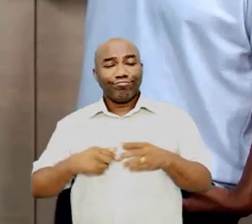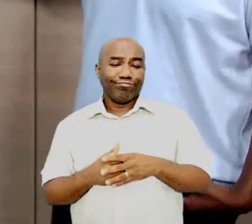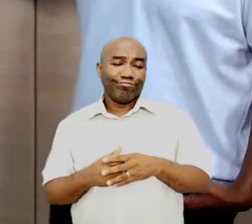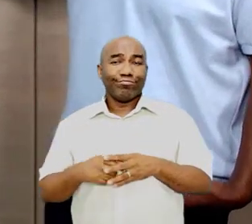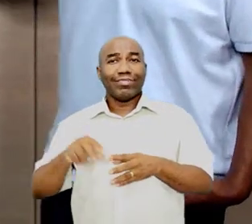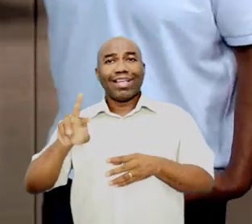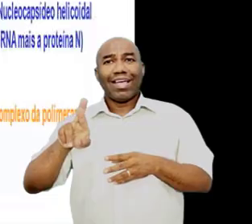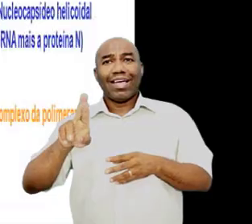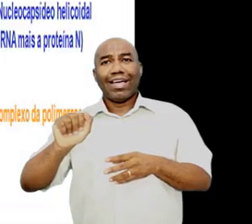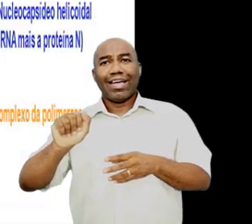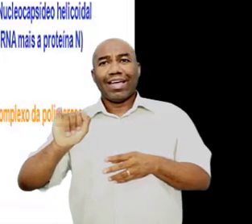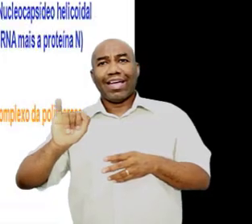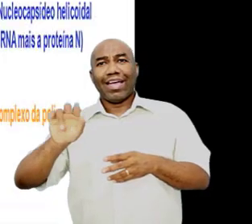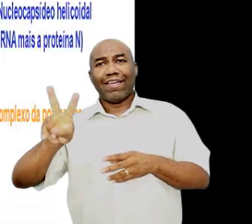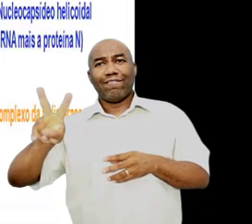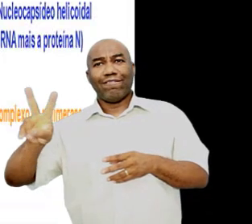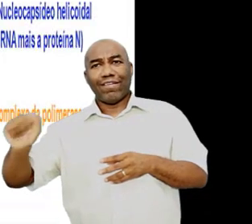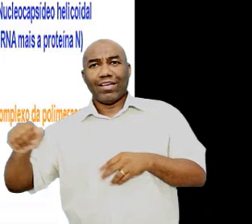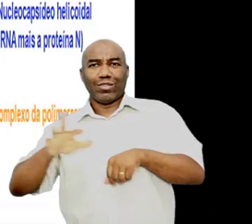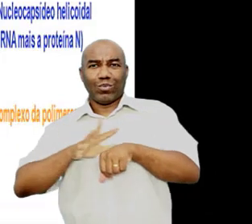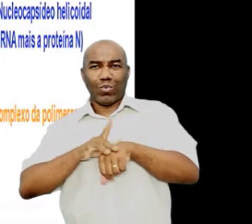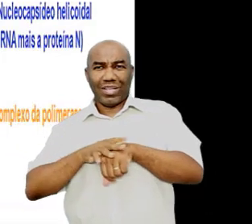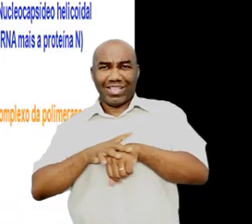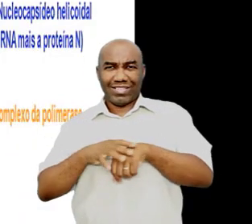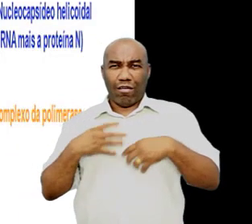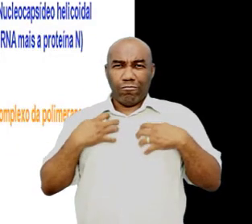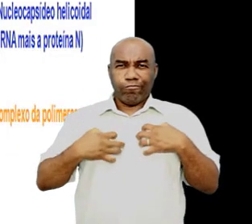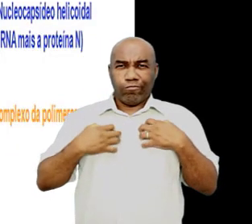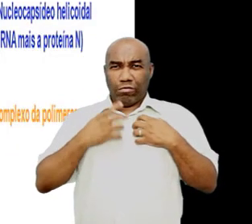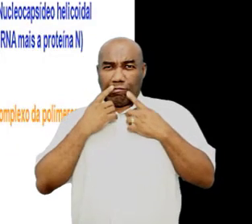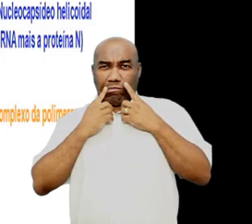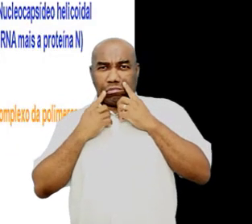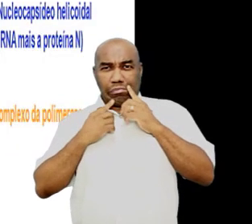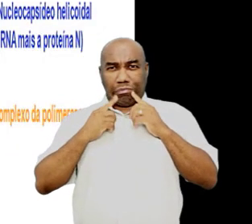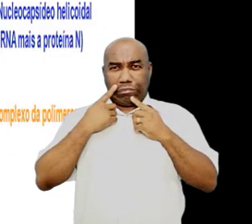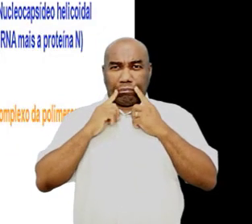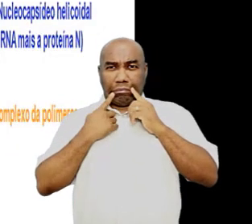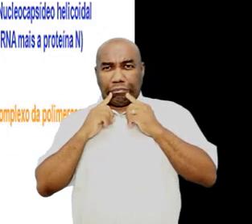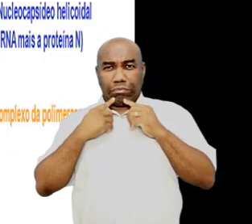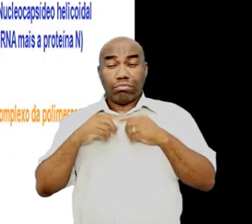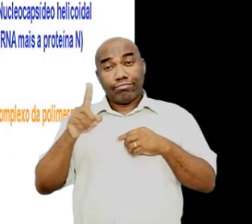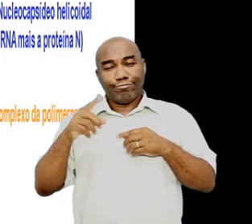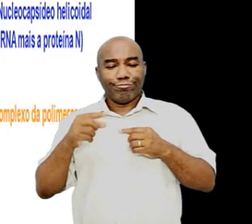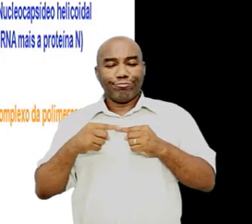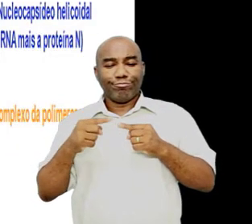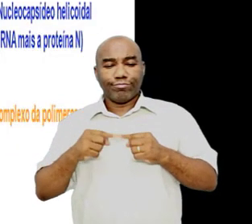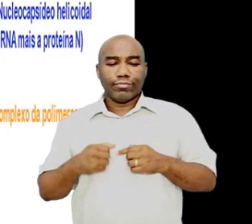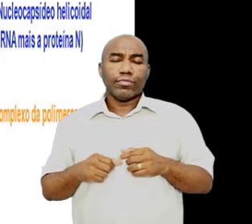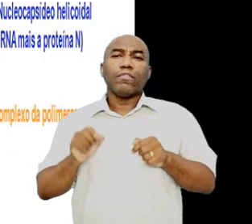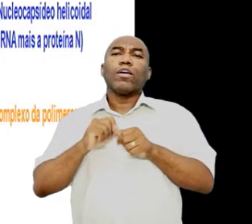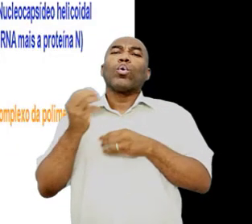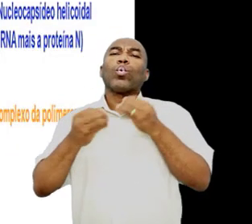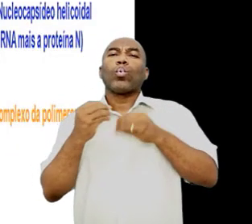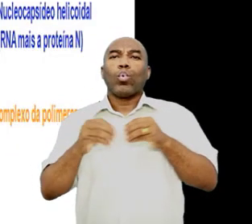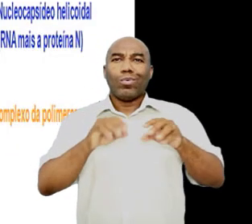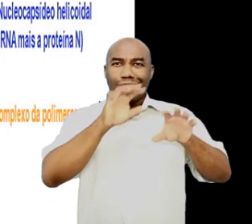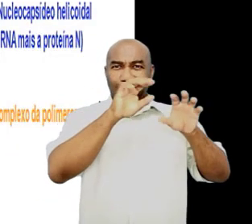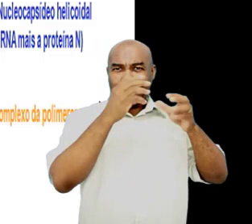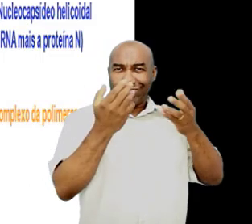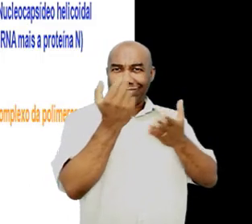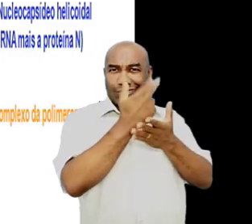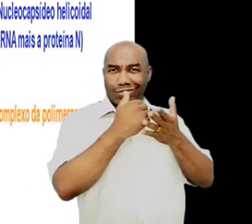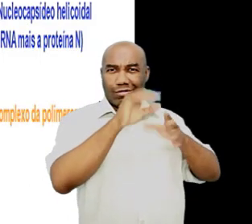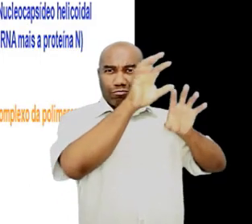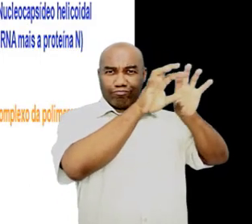a simplicidade que você encontra no vírus. Não é uma coisa estrondosa, uma estrutura molecular complexa. Na realidade, é